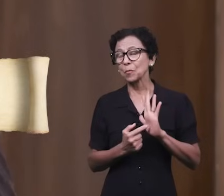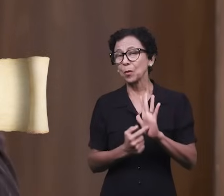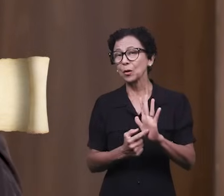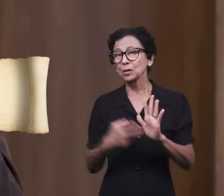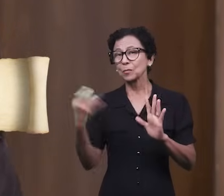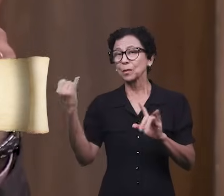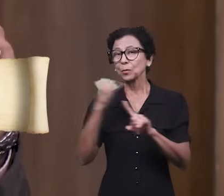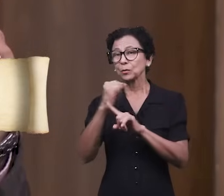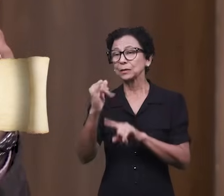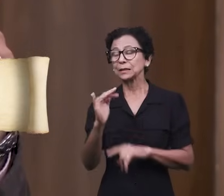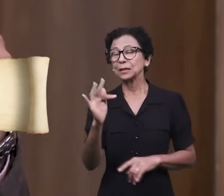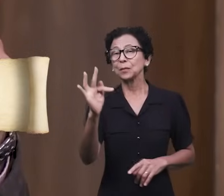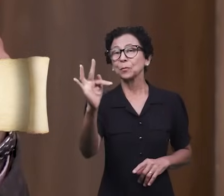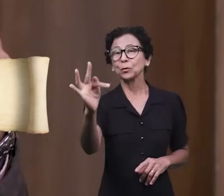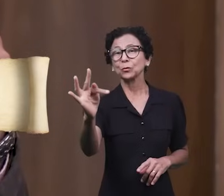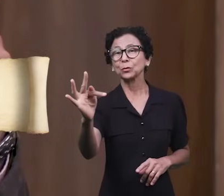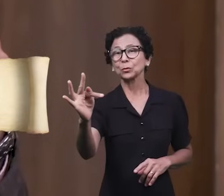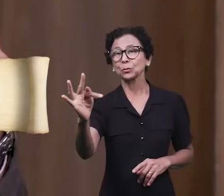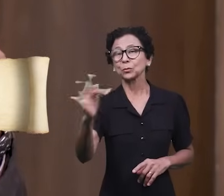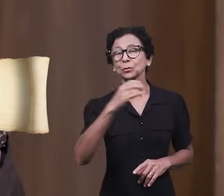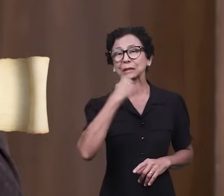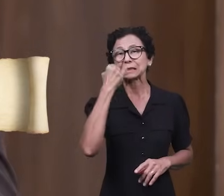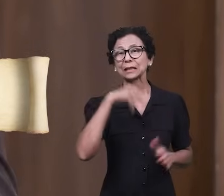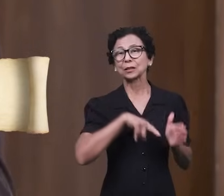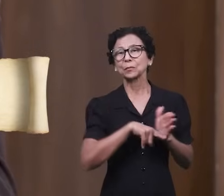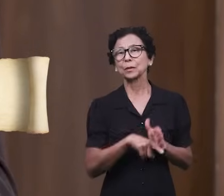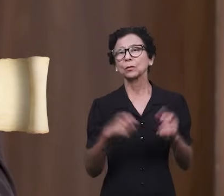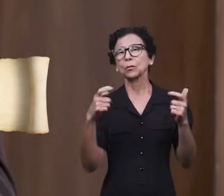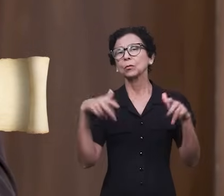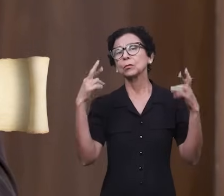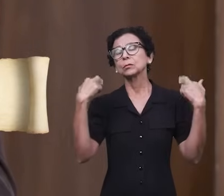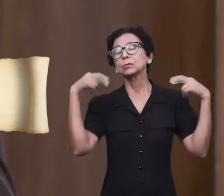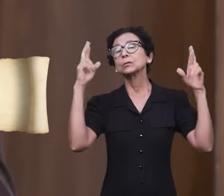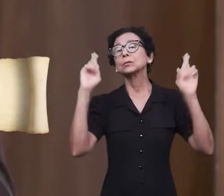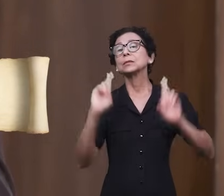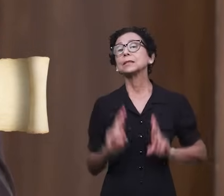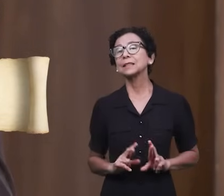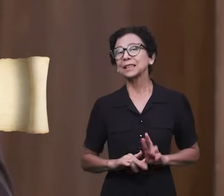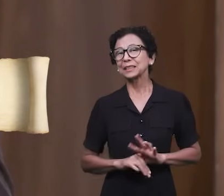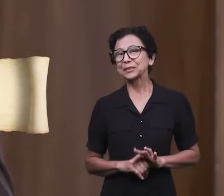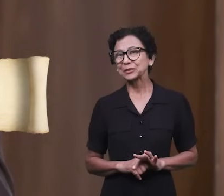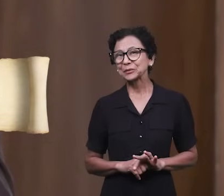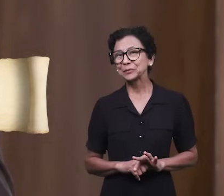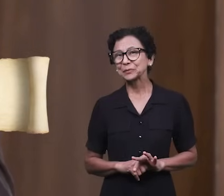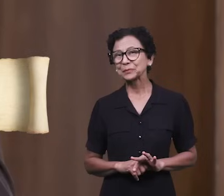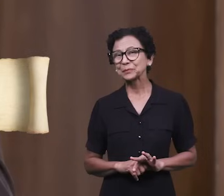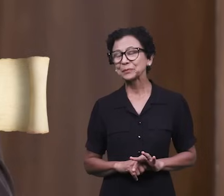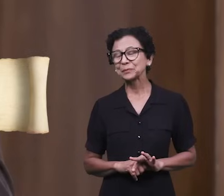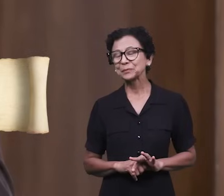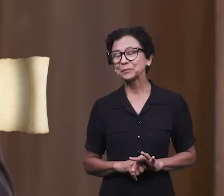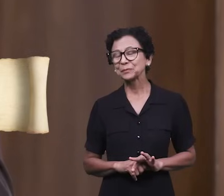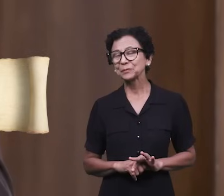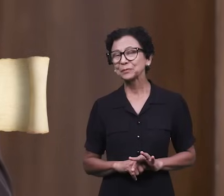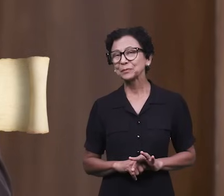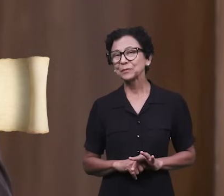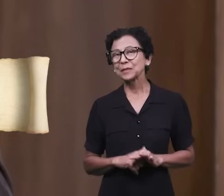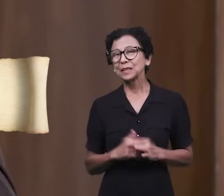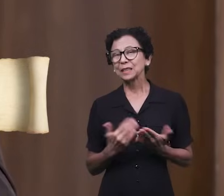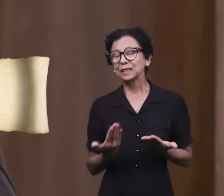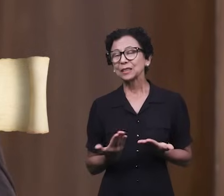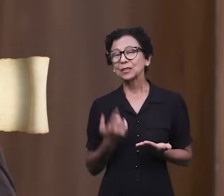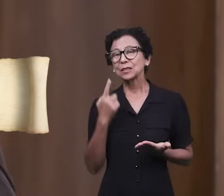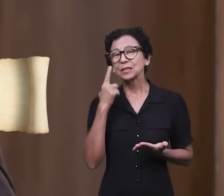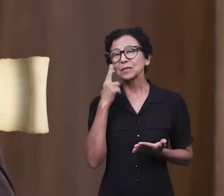Isaac pergunta onde está o cordeiro, nós vemos o último profeta da lei trazer